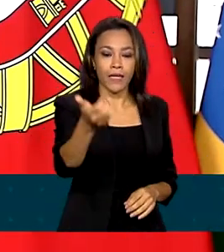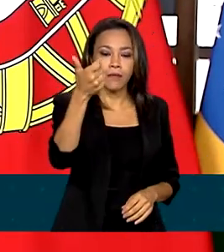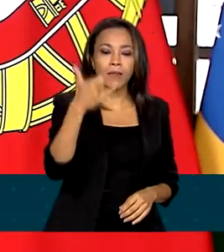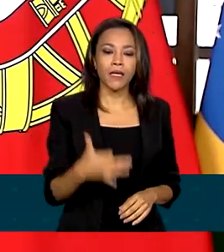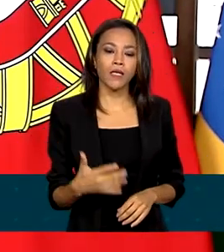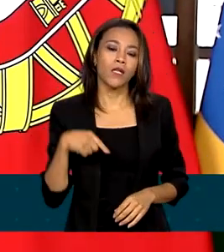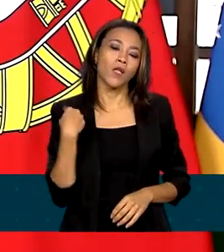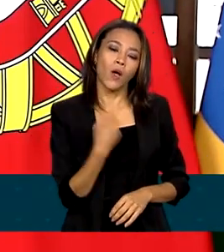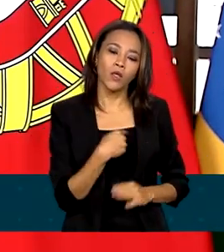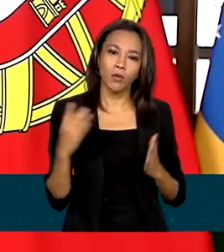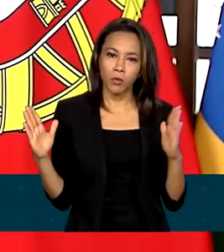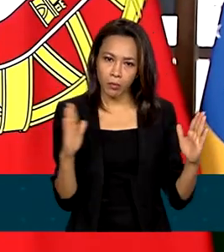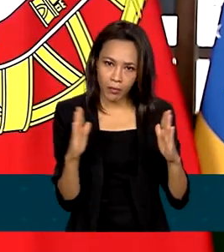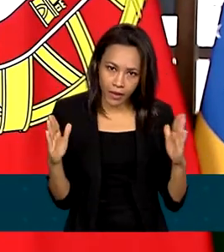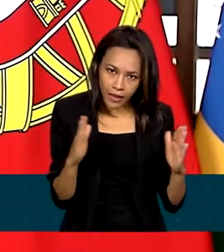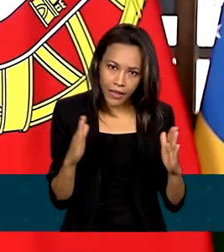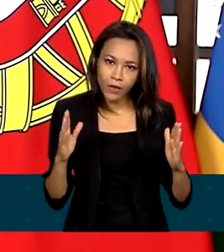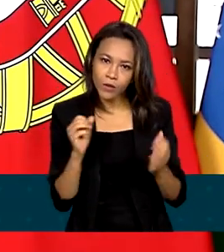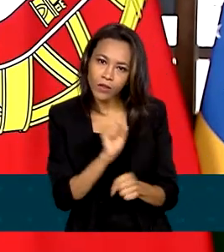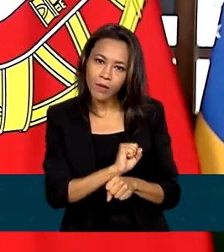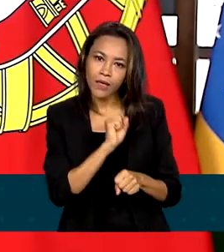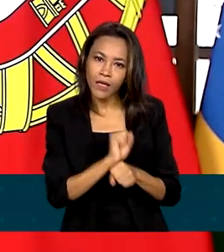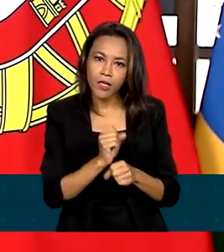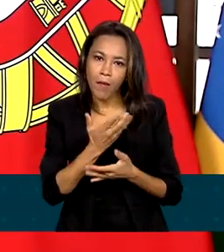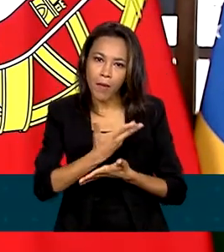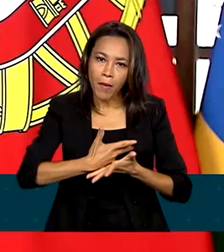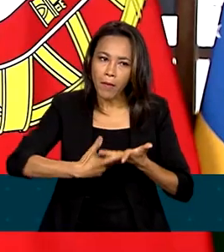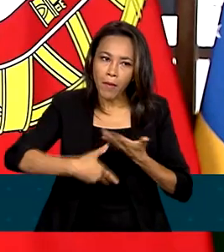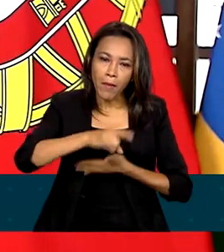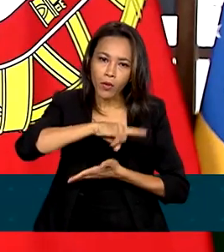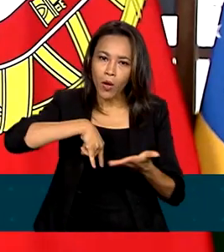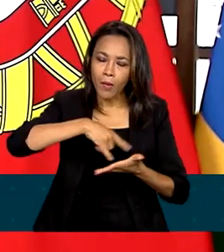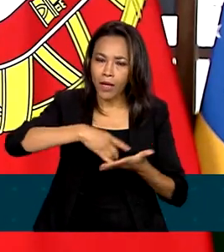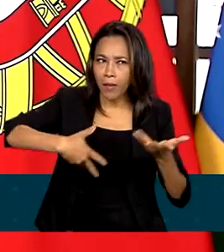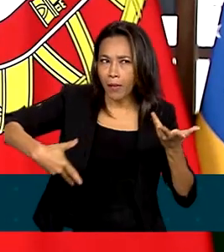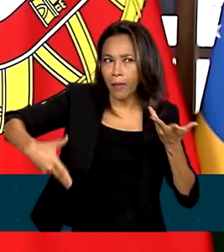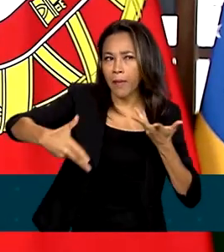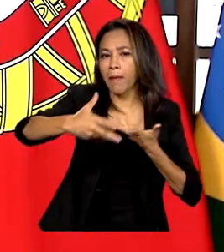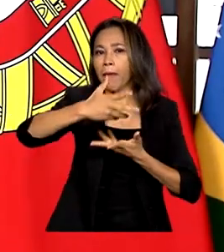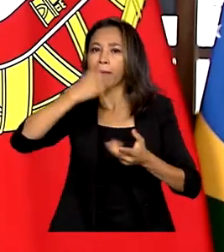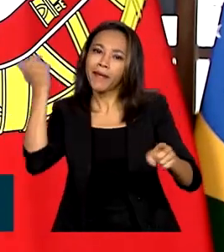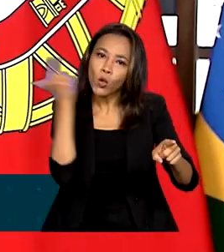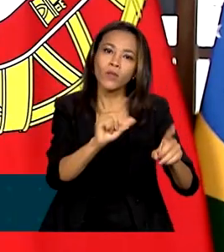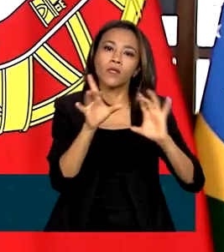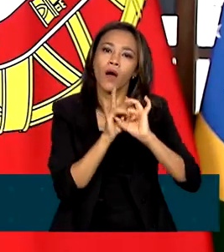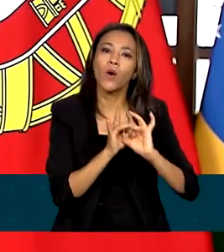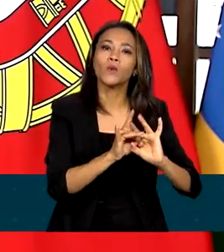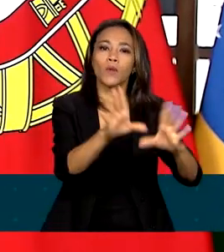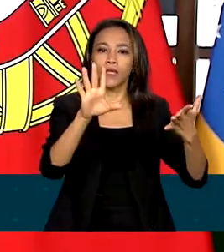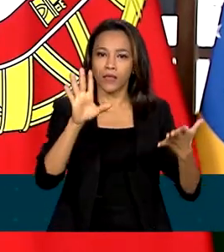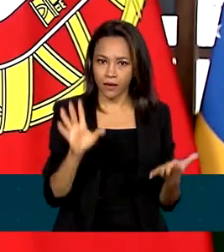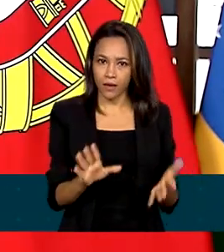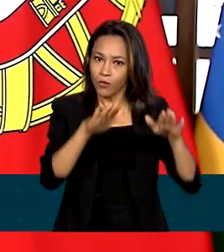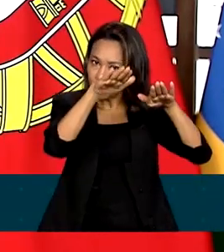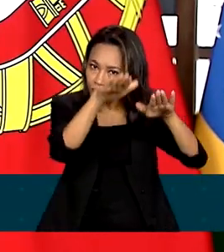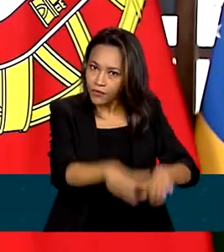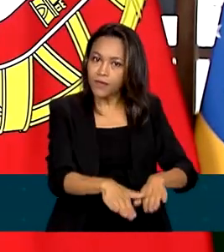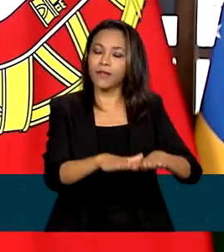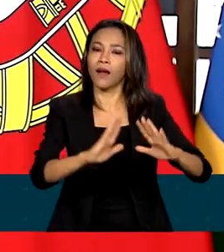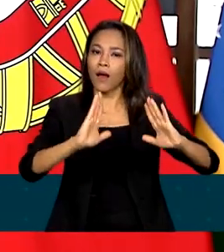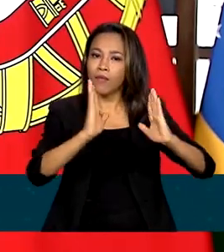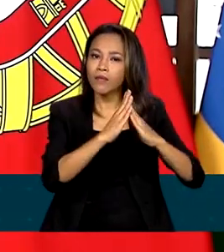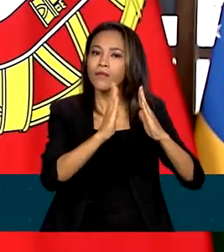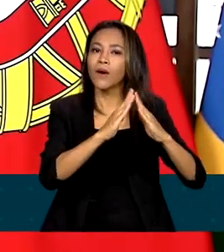de aceleração da tramitação necessária para que possam ter as suas autorizações de residência